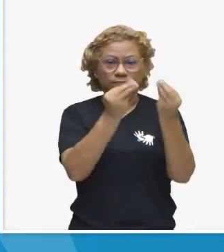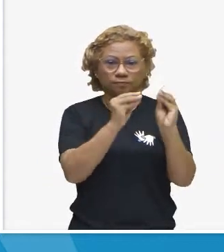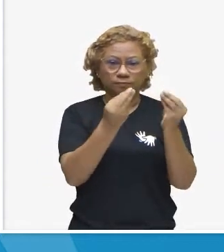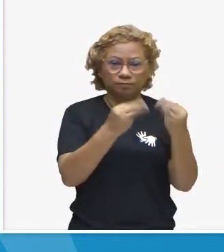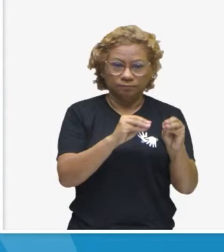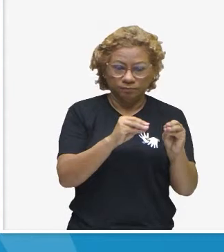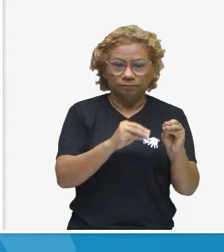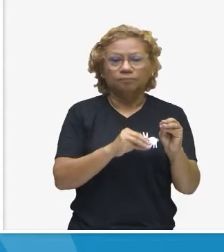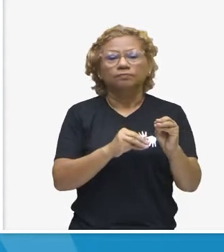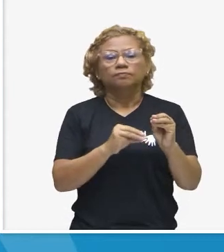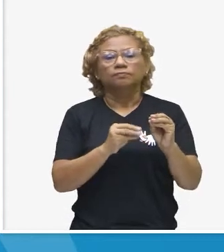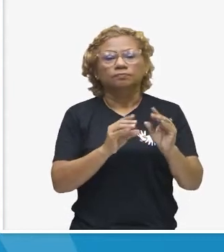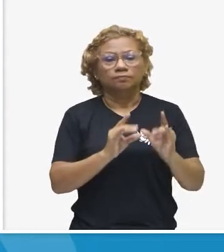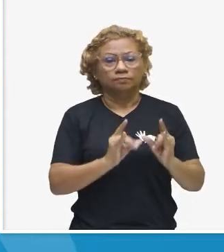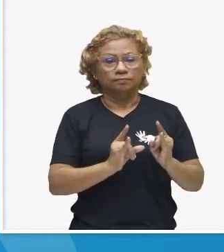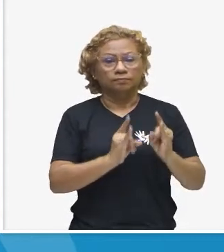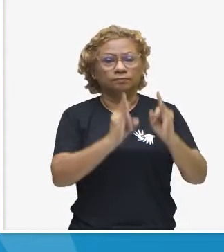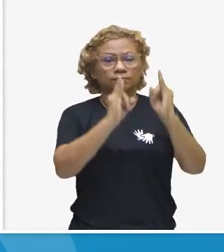Então, ó,